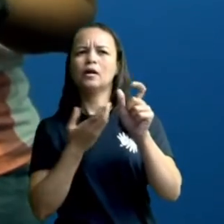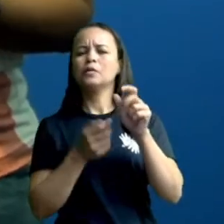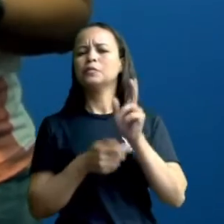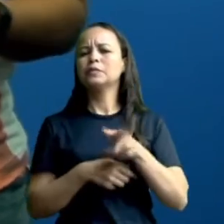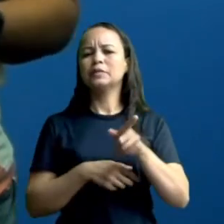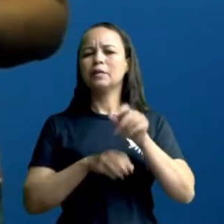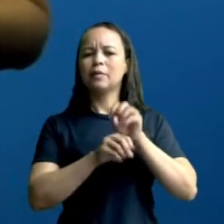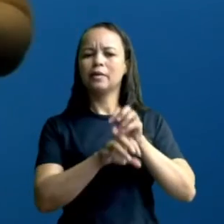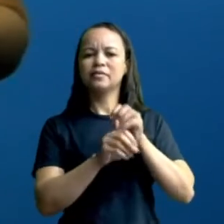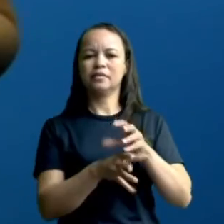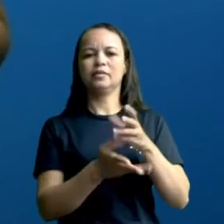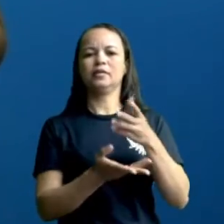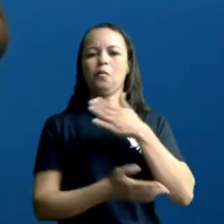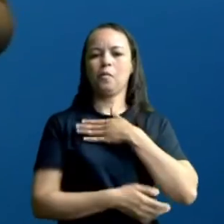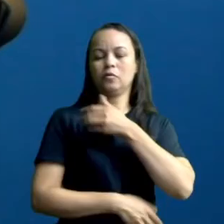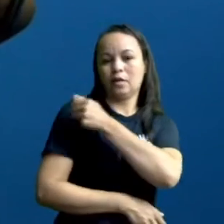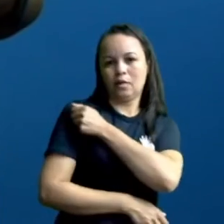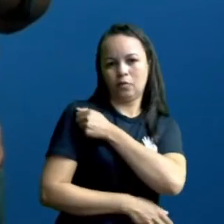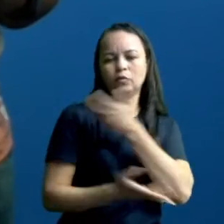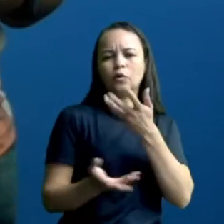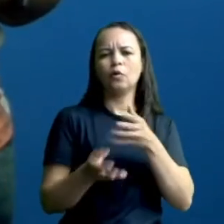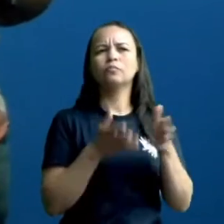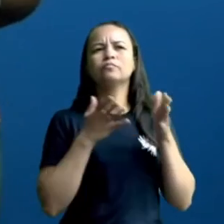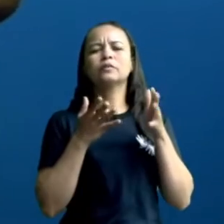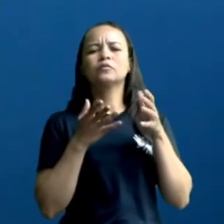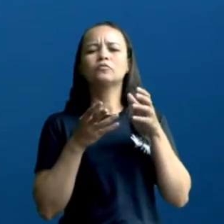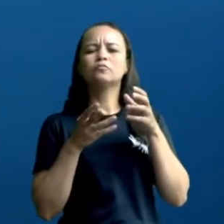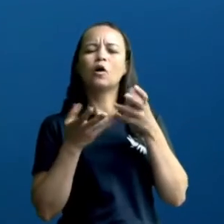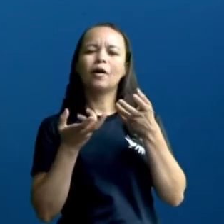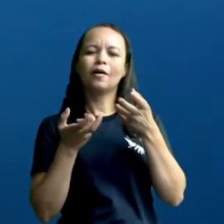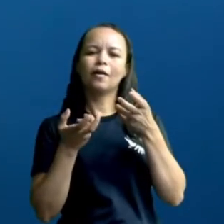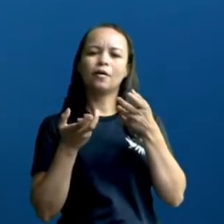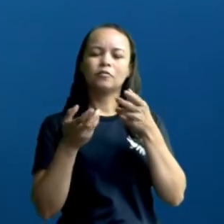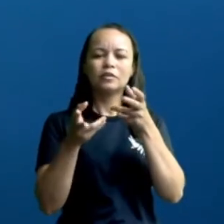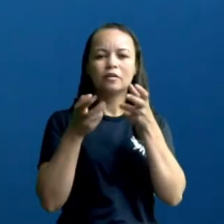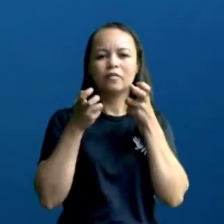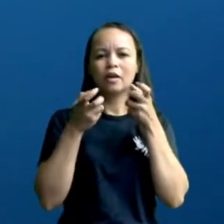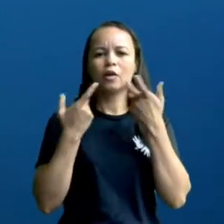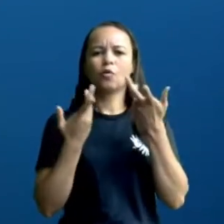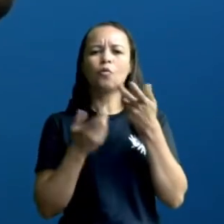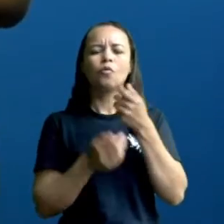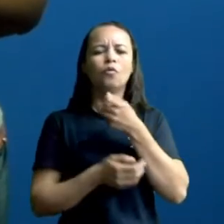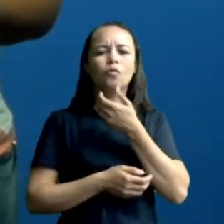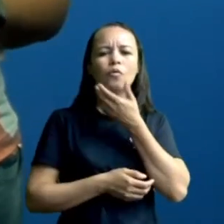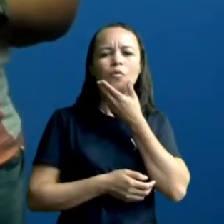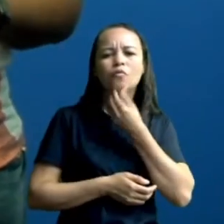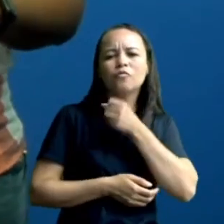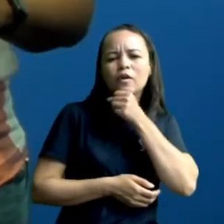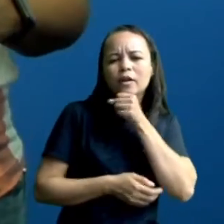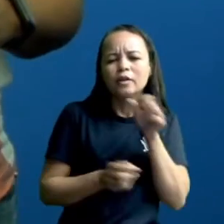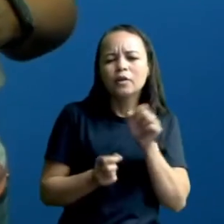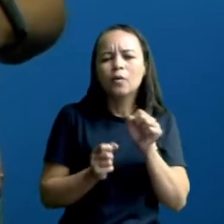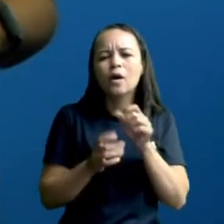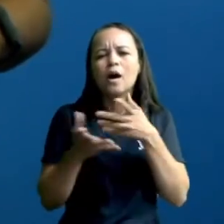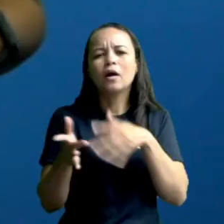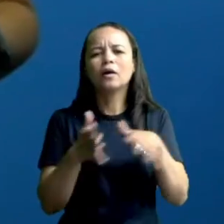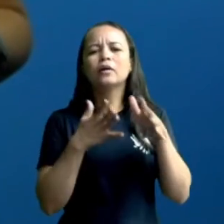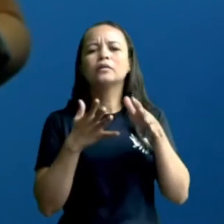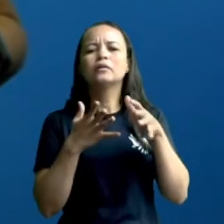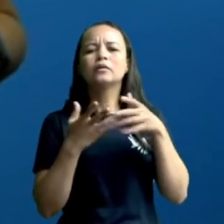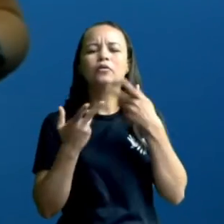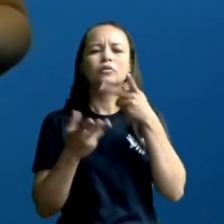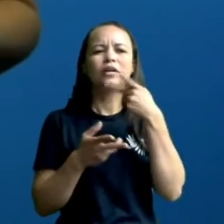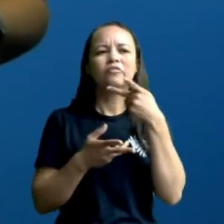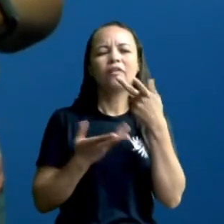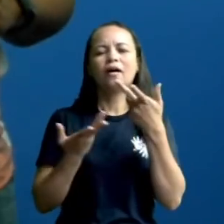meus alunos, é engraçado, mas eu ensino assim, quando você vê o velhinho na rua passando, vendendo macaxeira, qual é a sílaba que ele